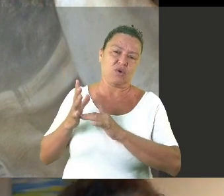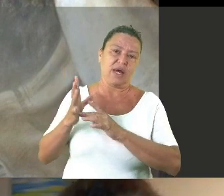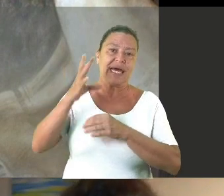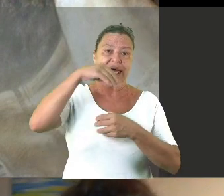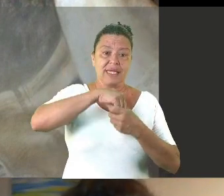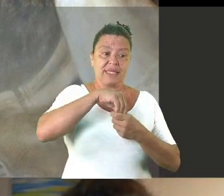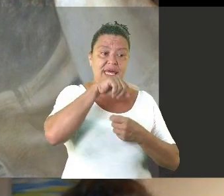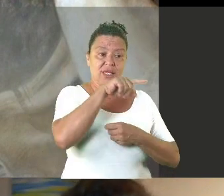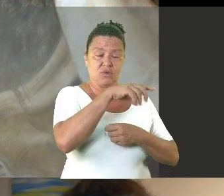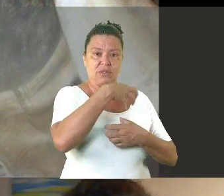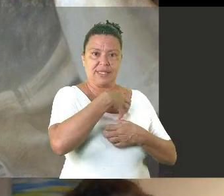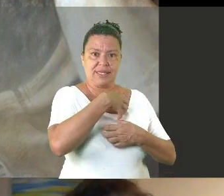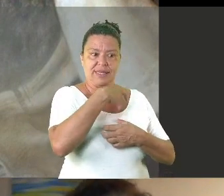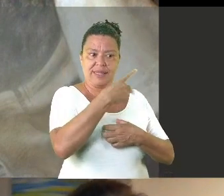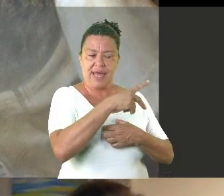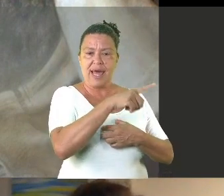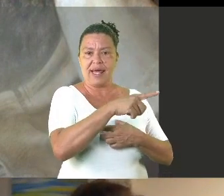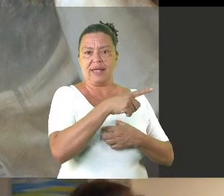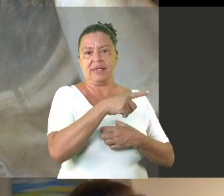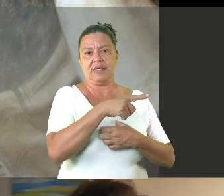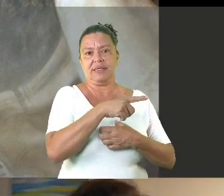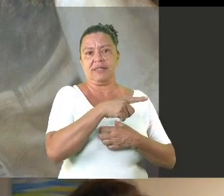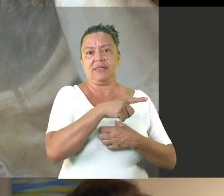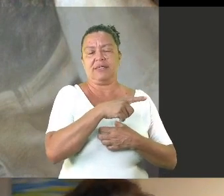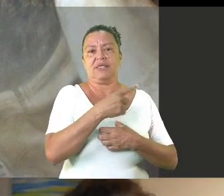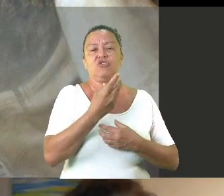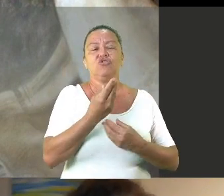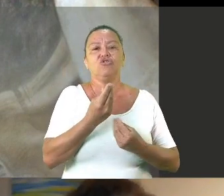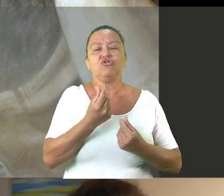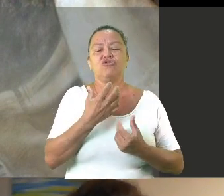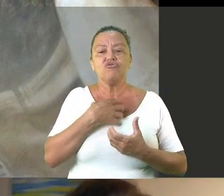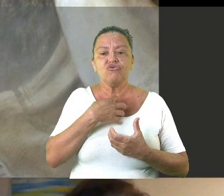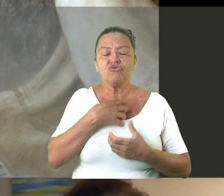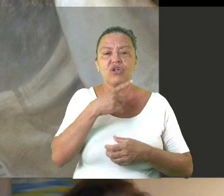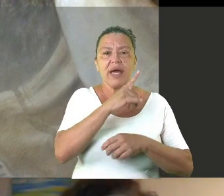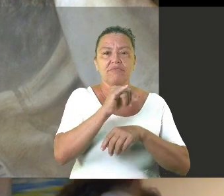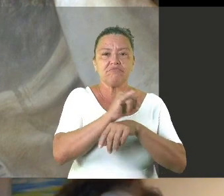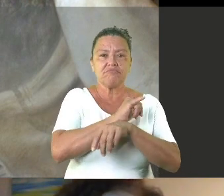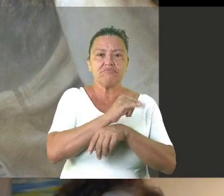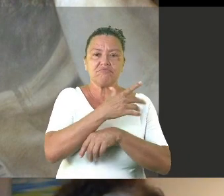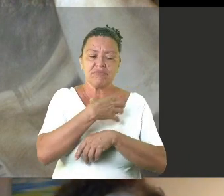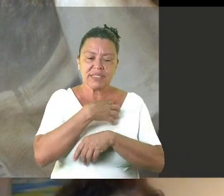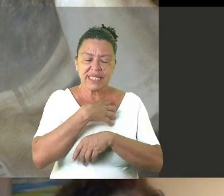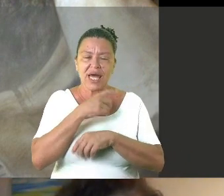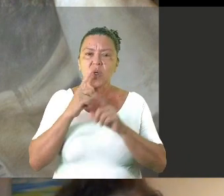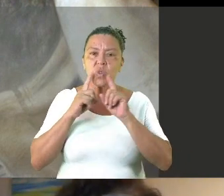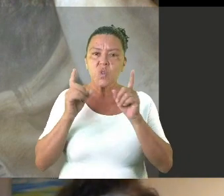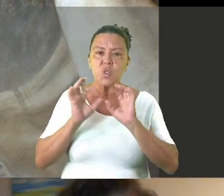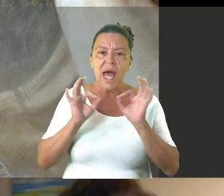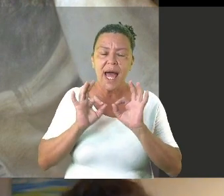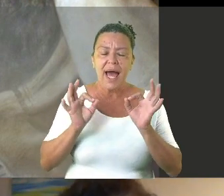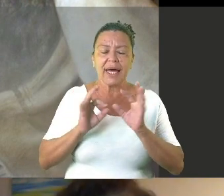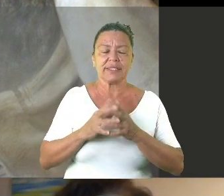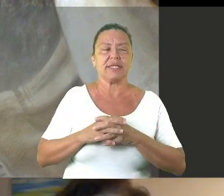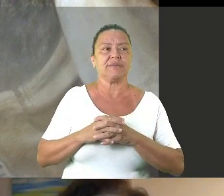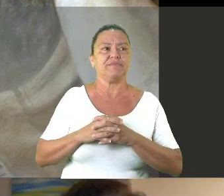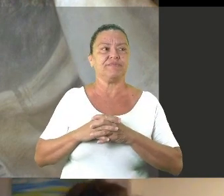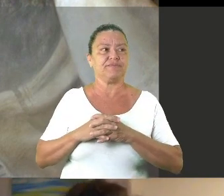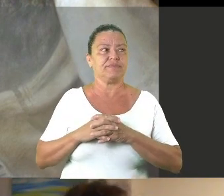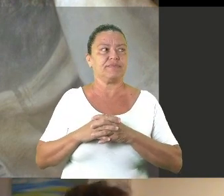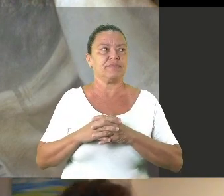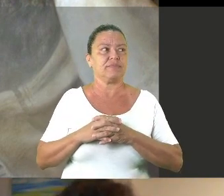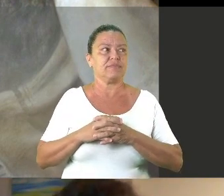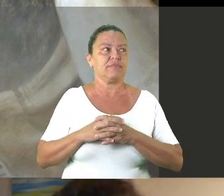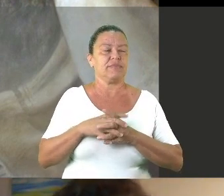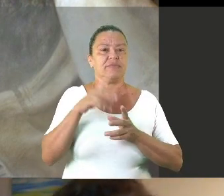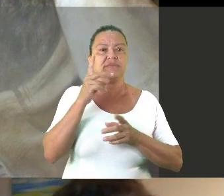dentro dela, ela de uma forma sem questionamento, a ponto de sair